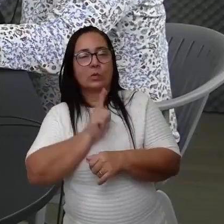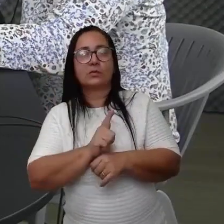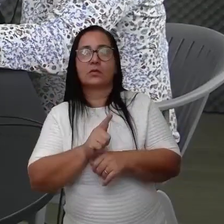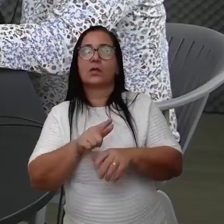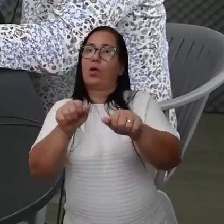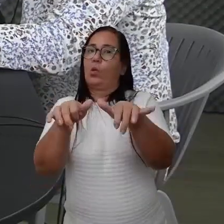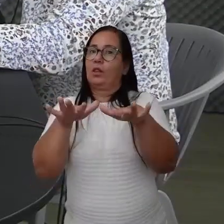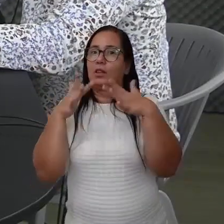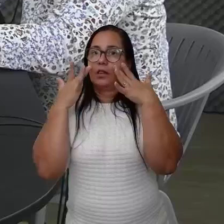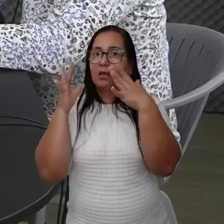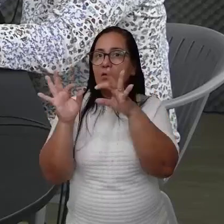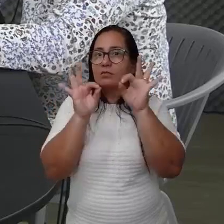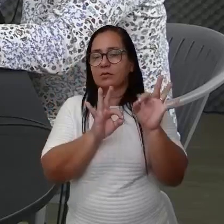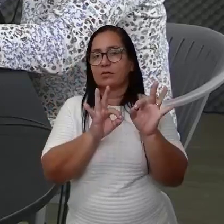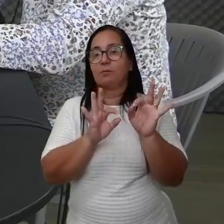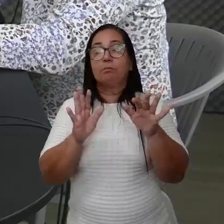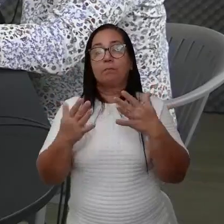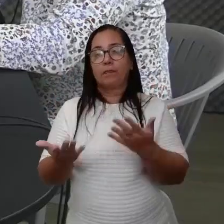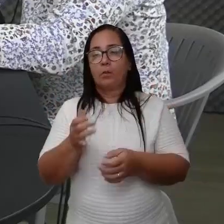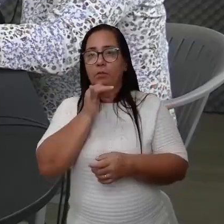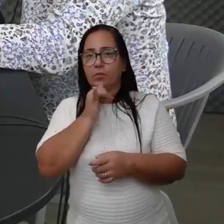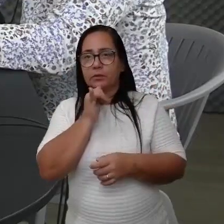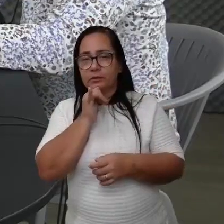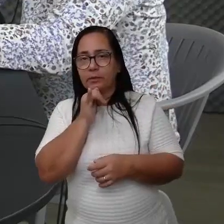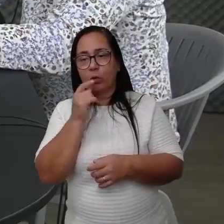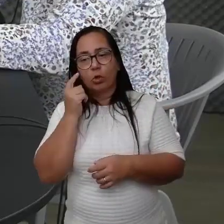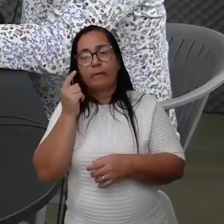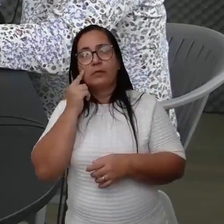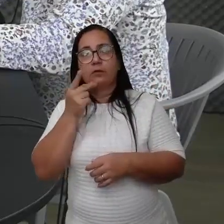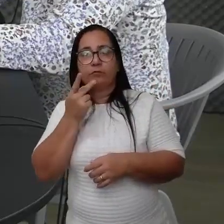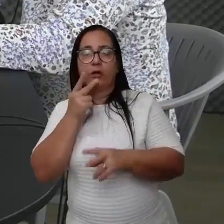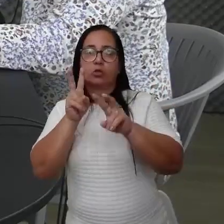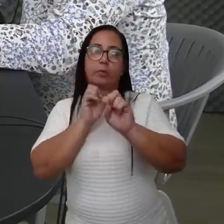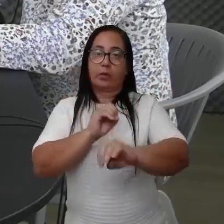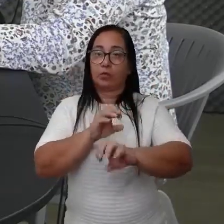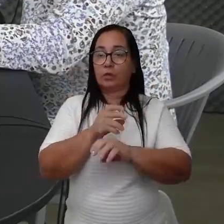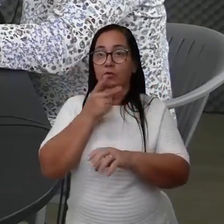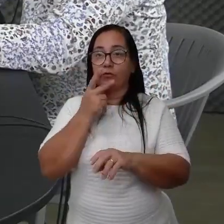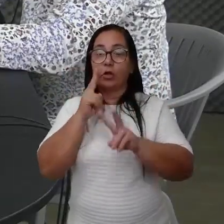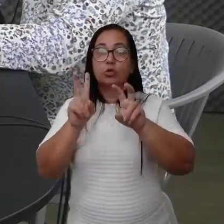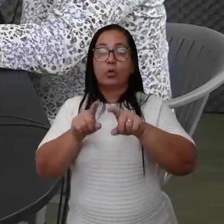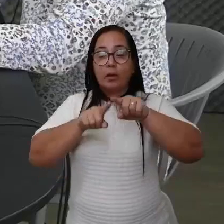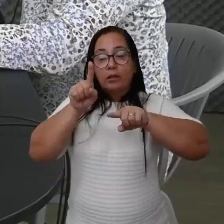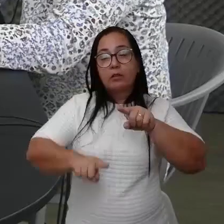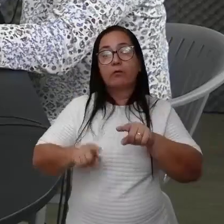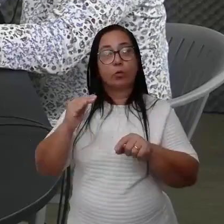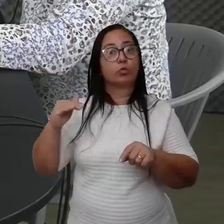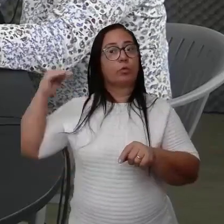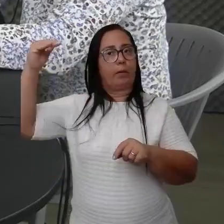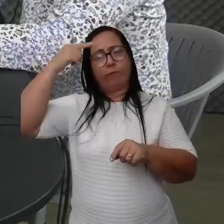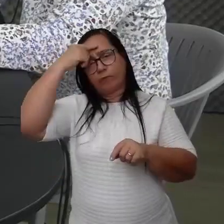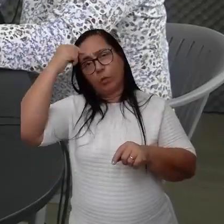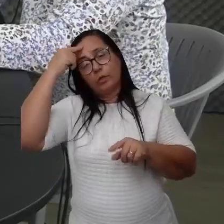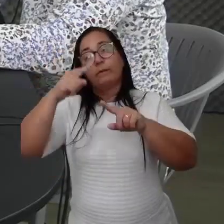assim, é uma questão que você, por exemplo, aí já que a gente está pensando, falando em educação, a gente está falando muito do nível superior. Mas nas escolas, a